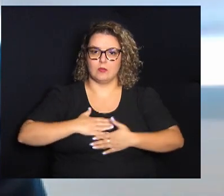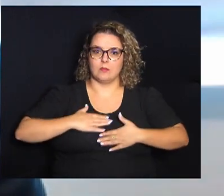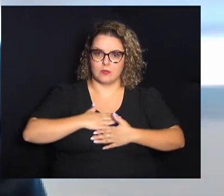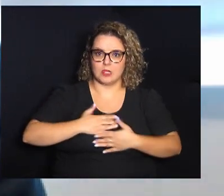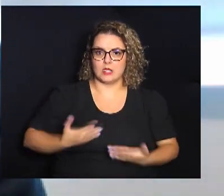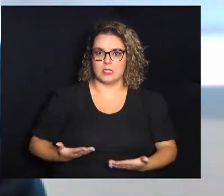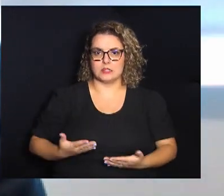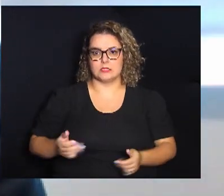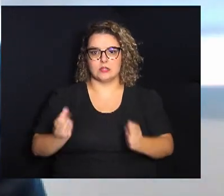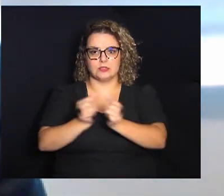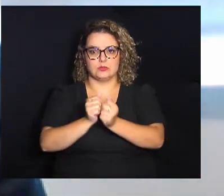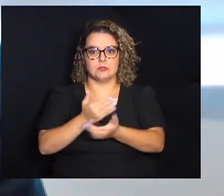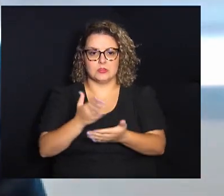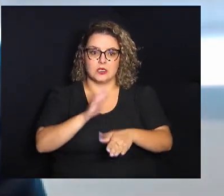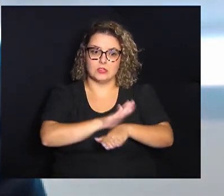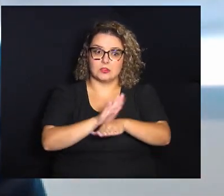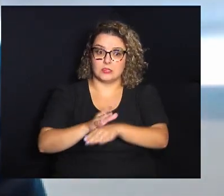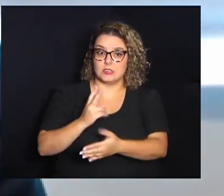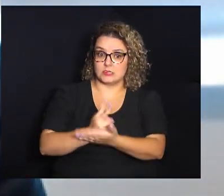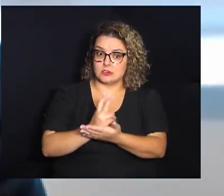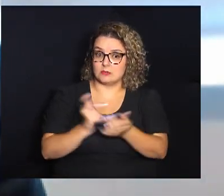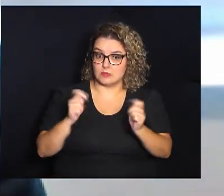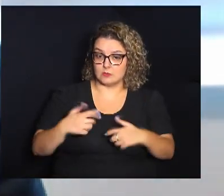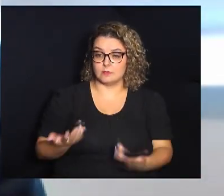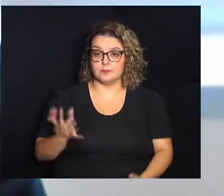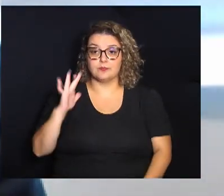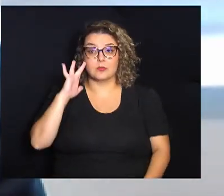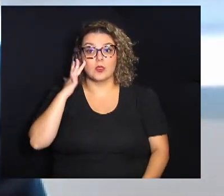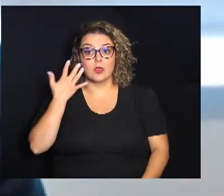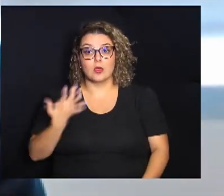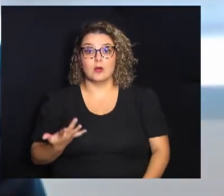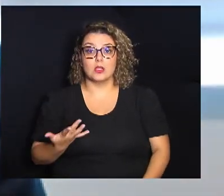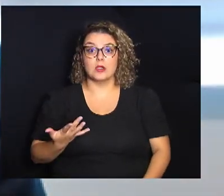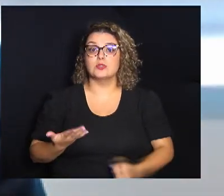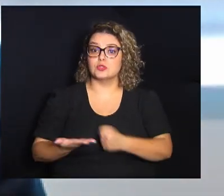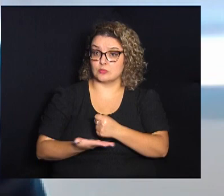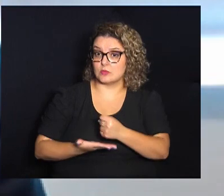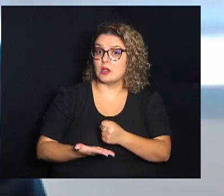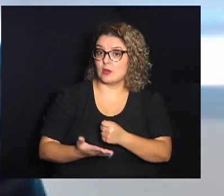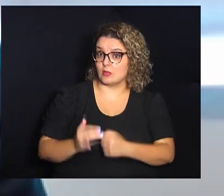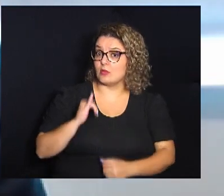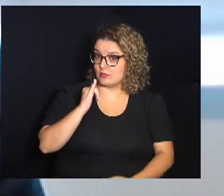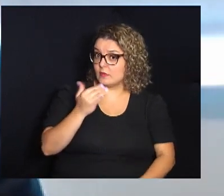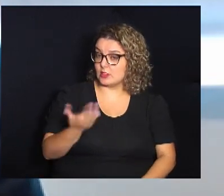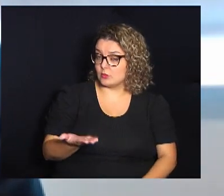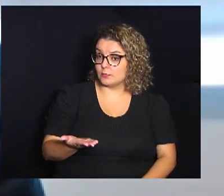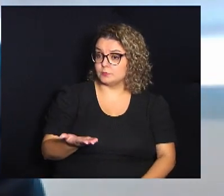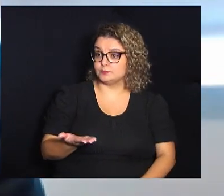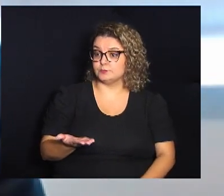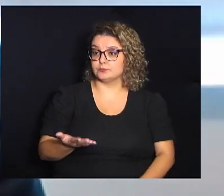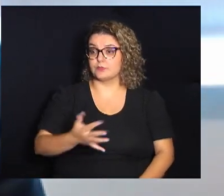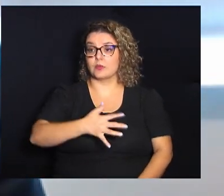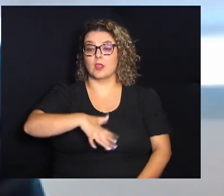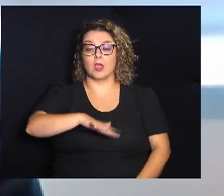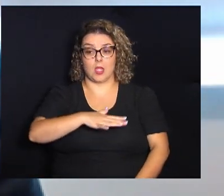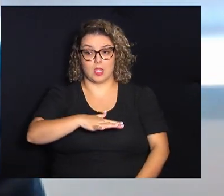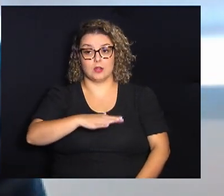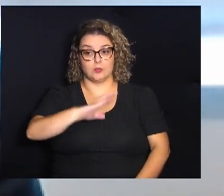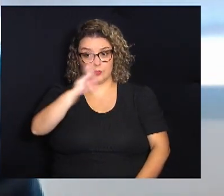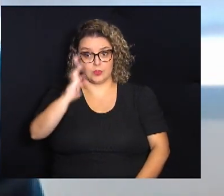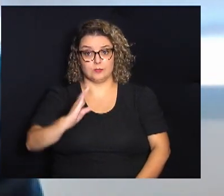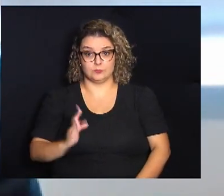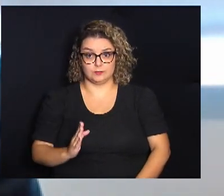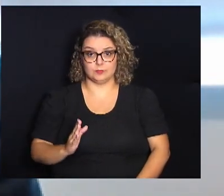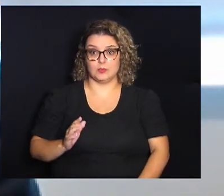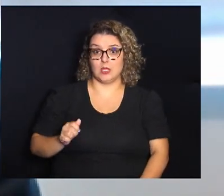possível. Eu acho que é basicamente isso que você falou, né? O mercado brasileiro ele é um mercado